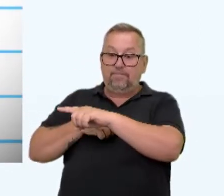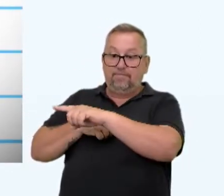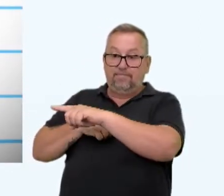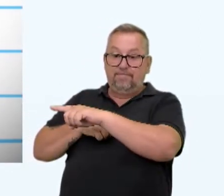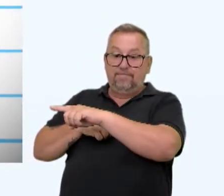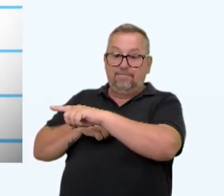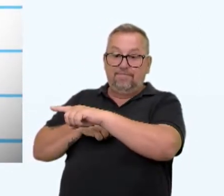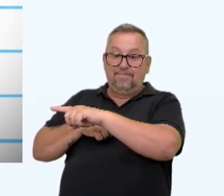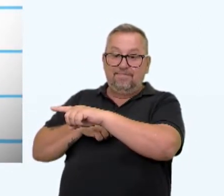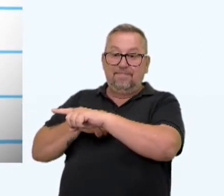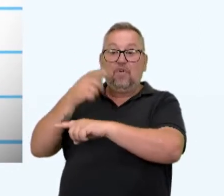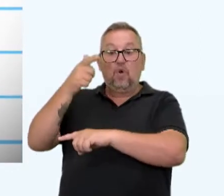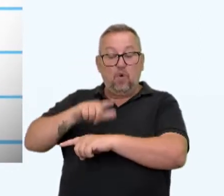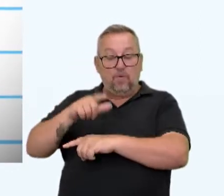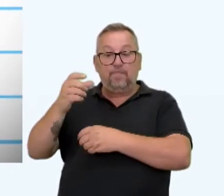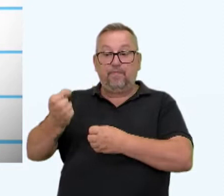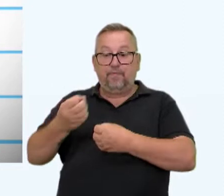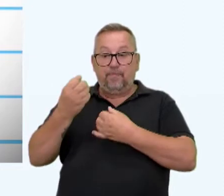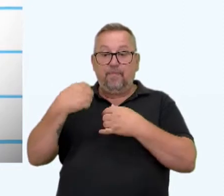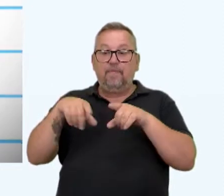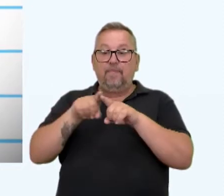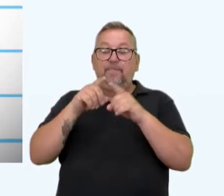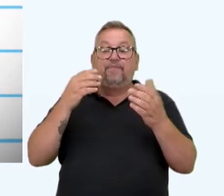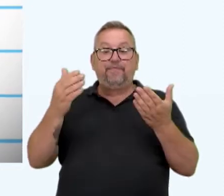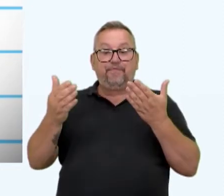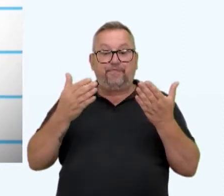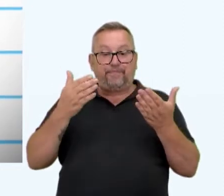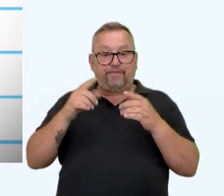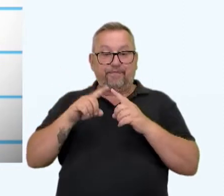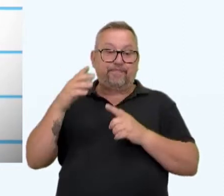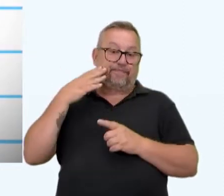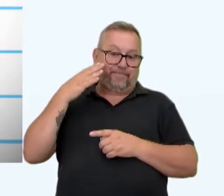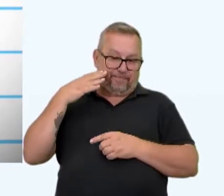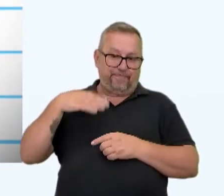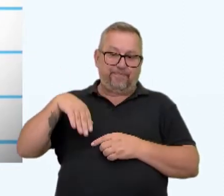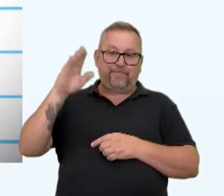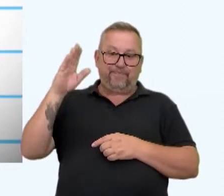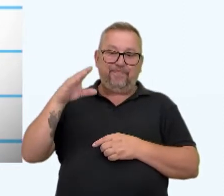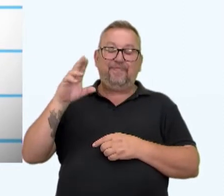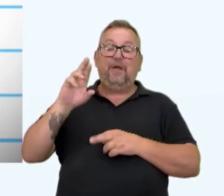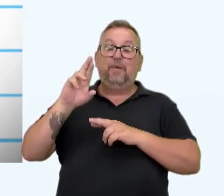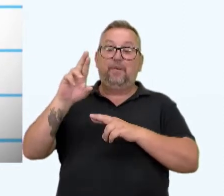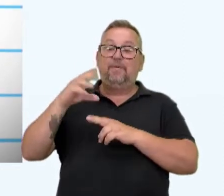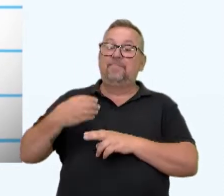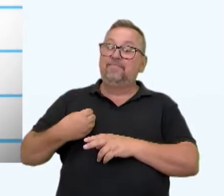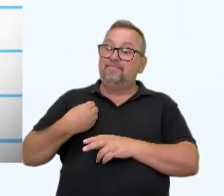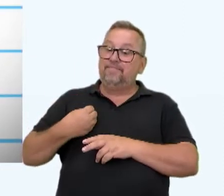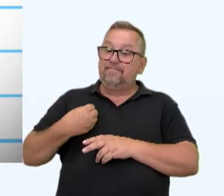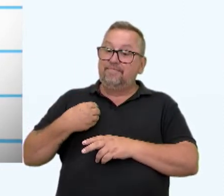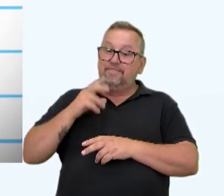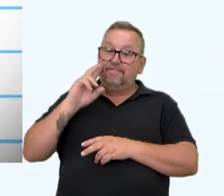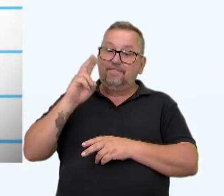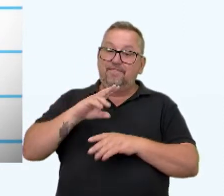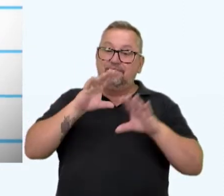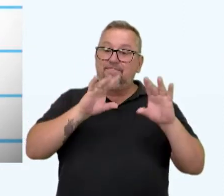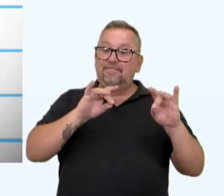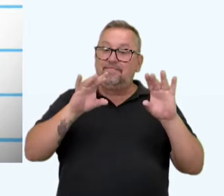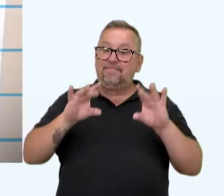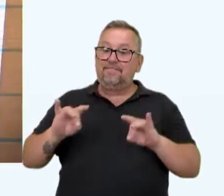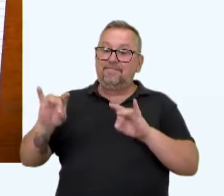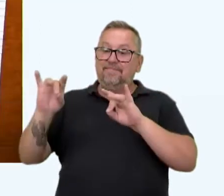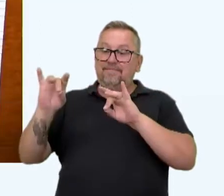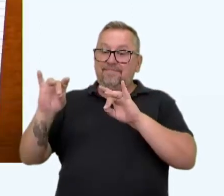países.ibge.gov.br outros dados e também outros comparativos. Para saber mais sobre a expectativa de vida ao nascer, veja os links na